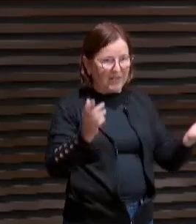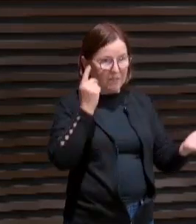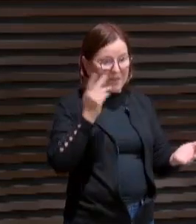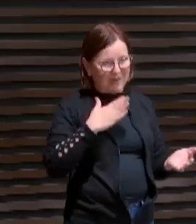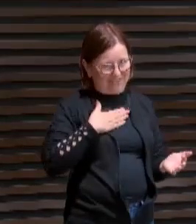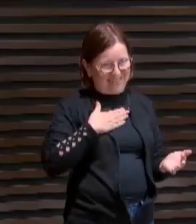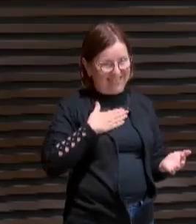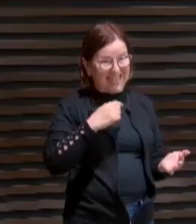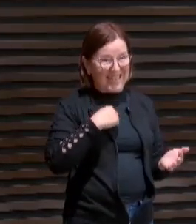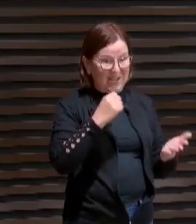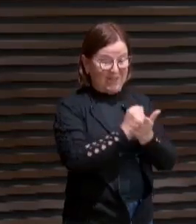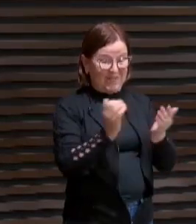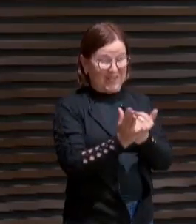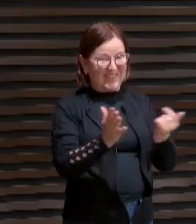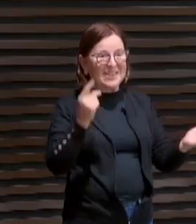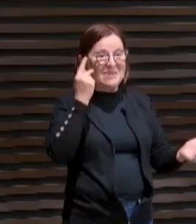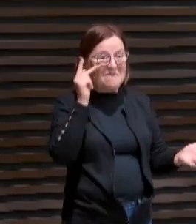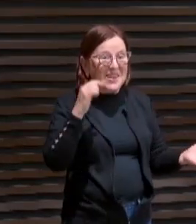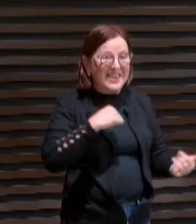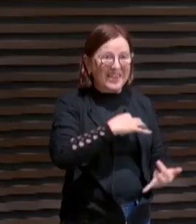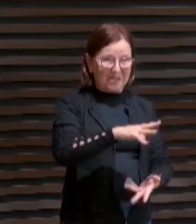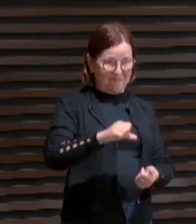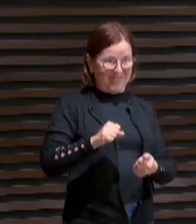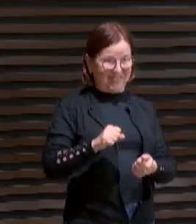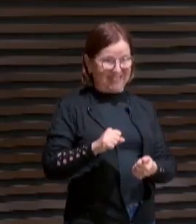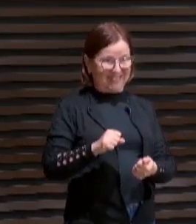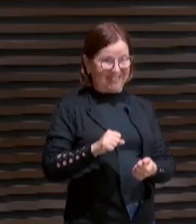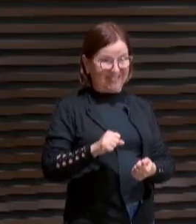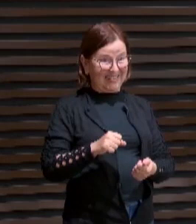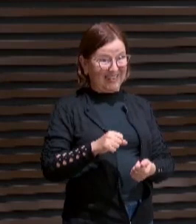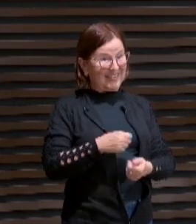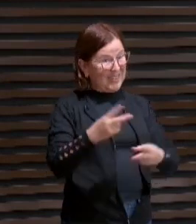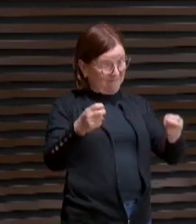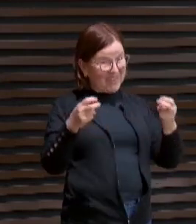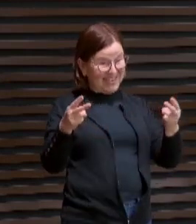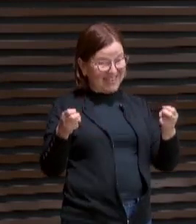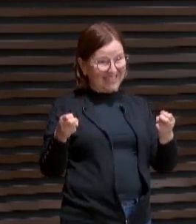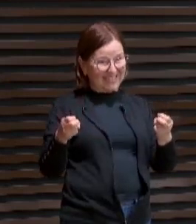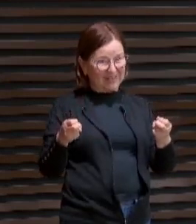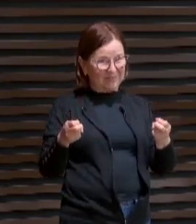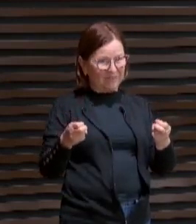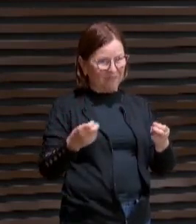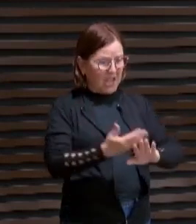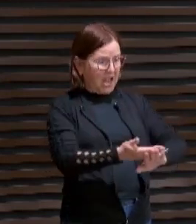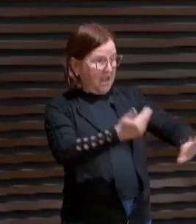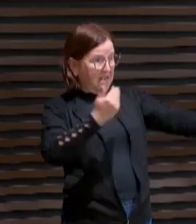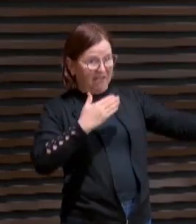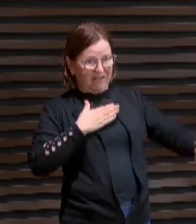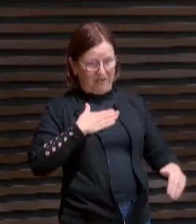mundo. Meu irmão, você prestou atenção? Ele dizendo assim, longe de